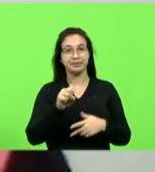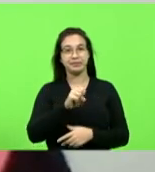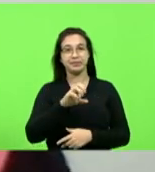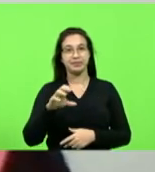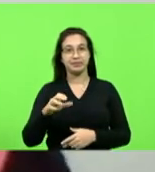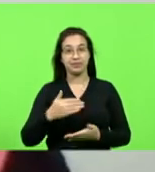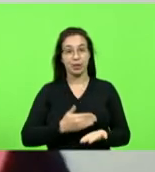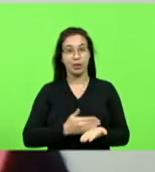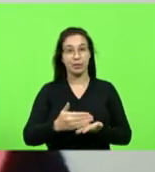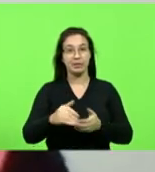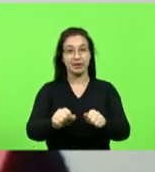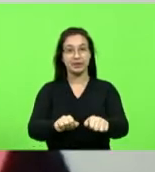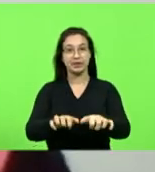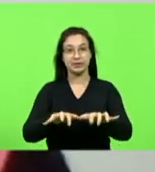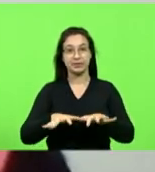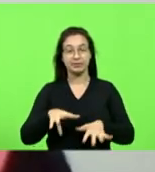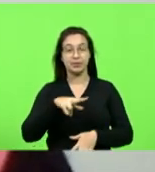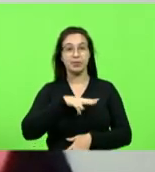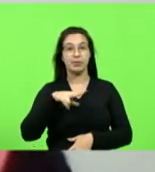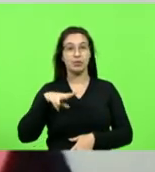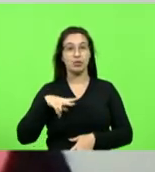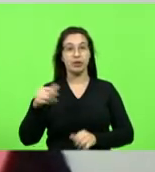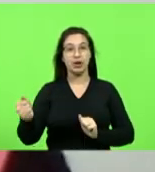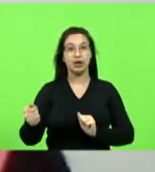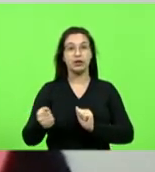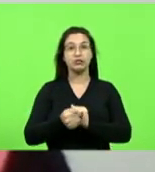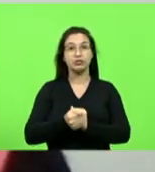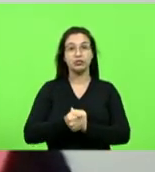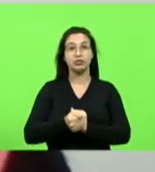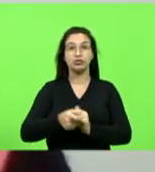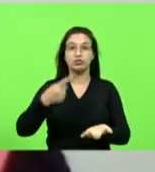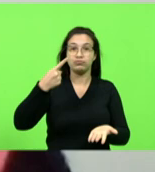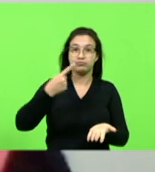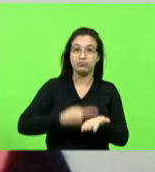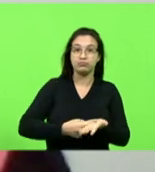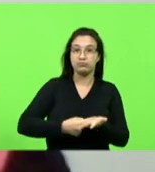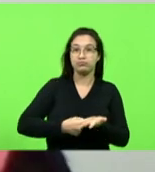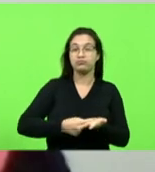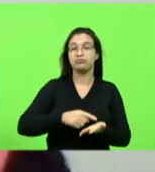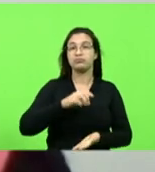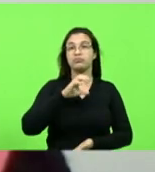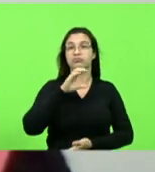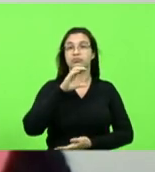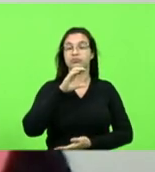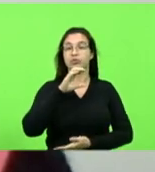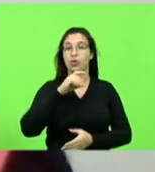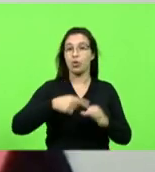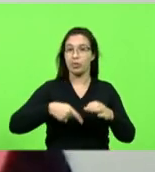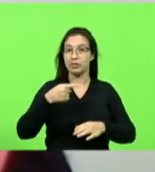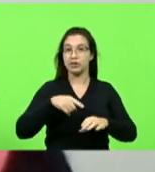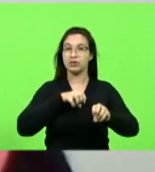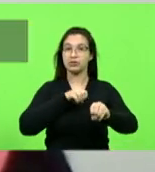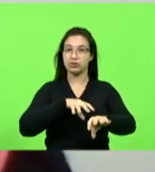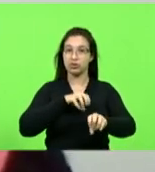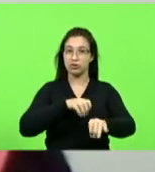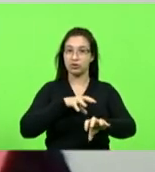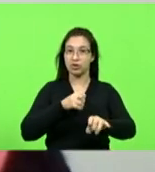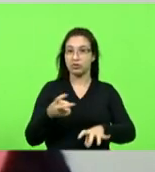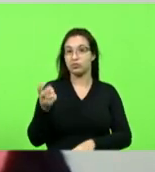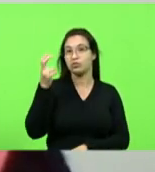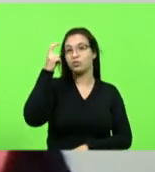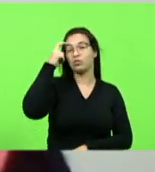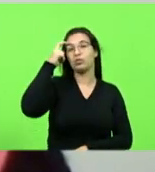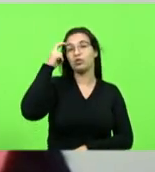esta audiência pública conjunta, convocada pela Comissão de Educação, Cultura e Desporto e também